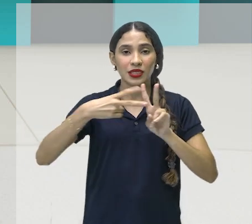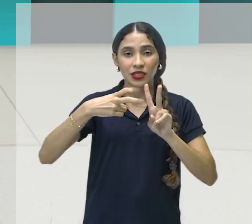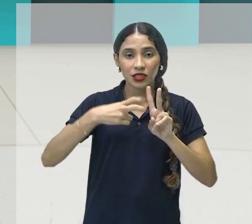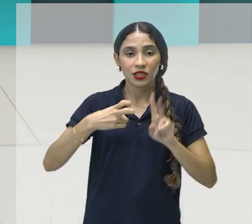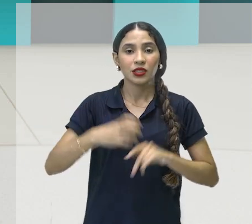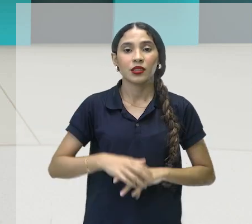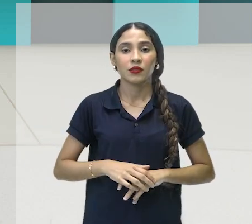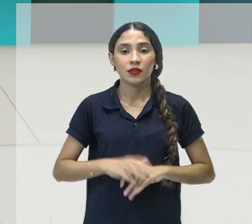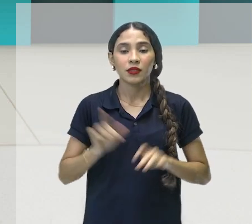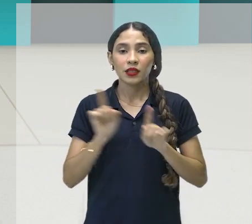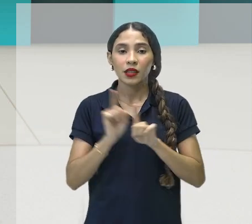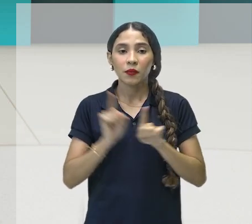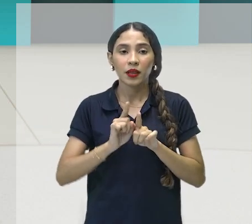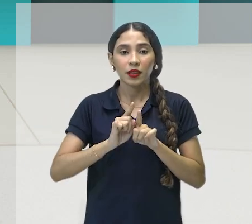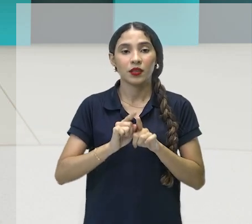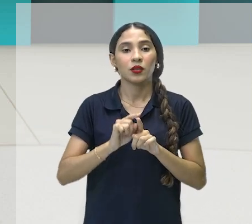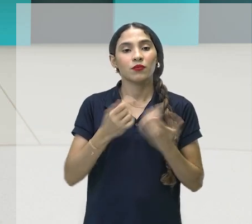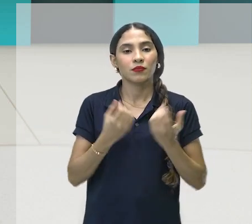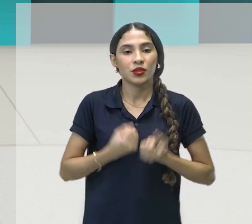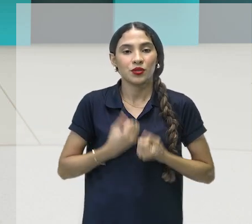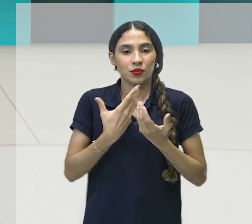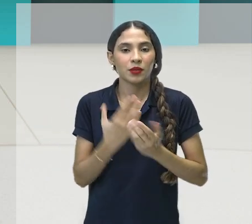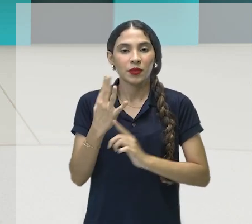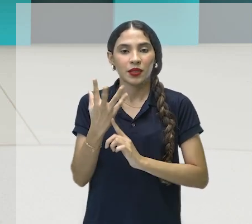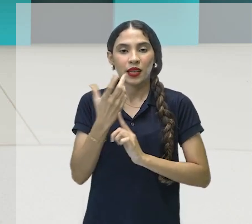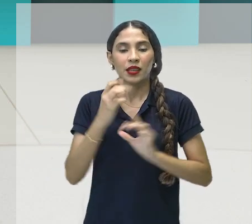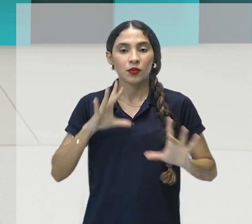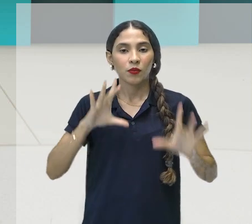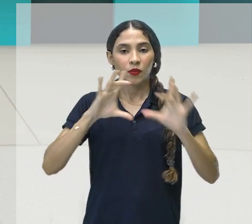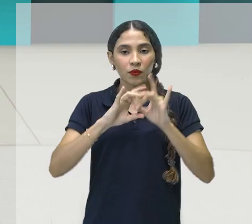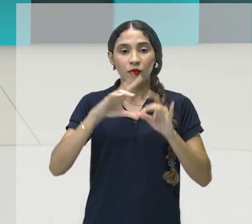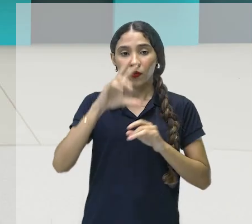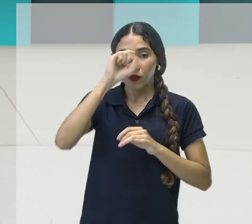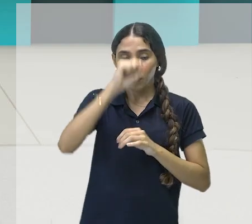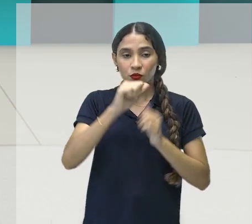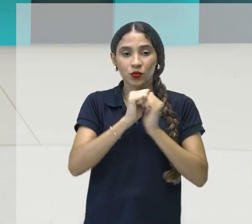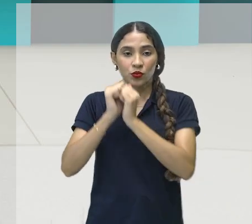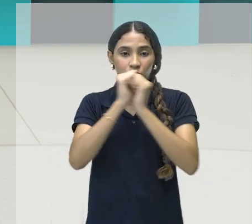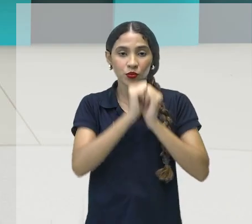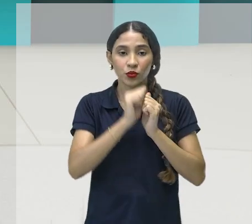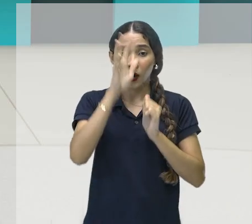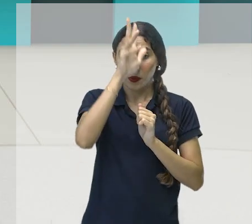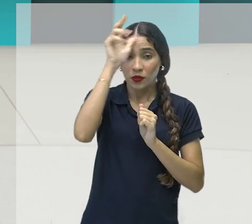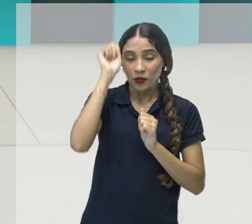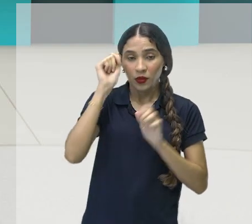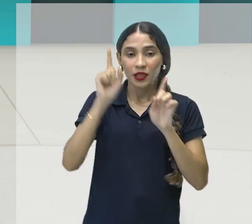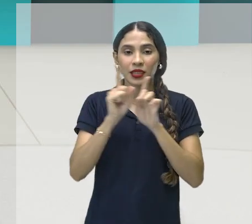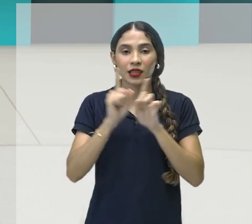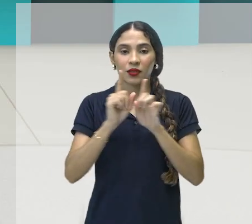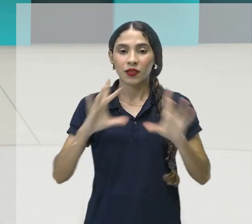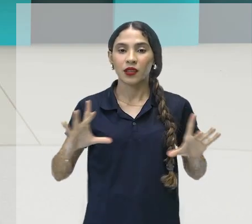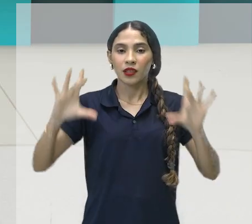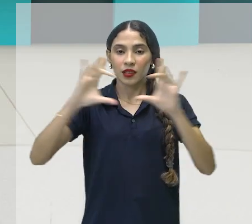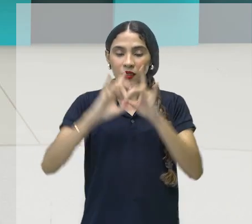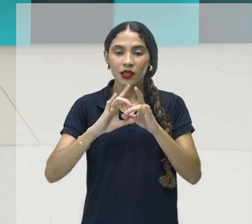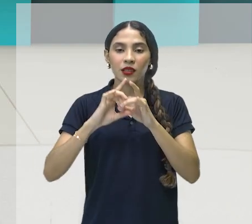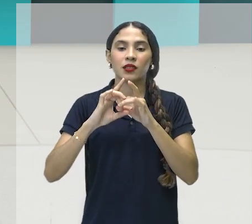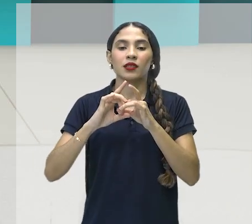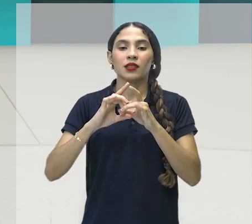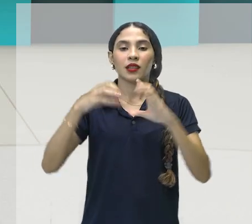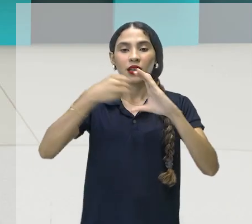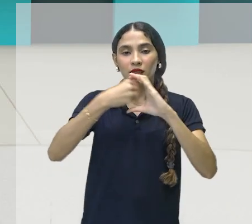ribeirinho, certo? Ele imprime em sua arte uma forte conexão com a Amazônia, unindo